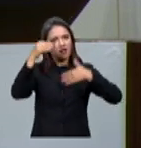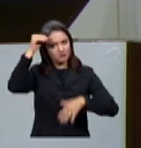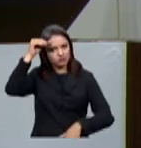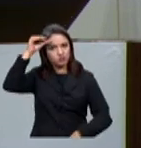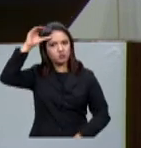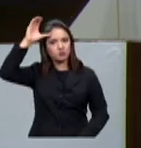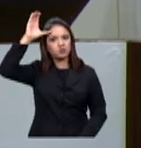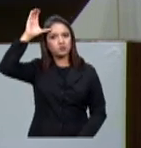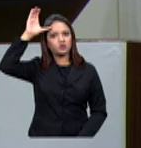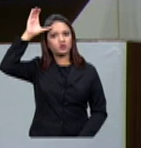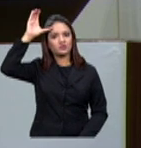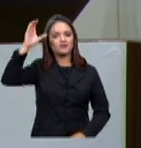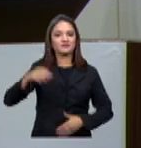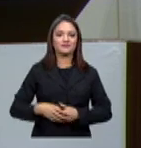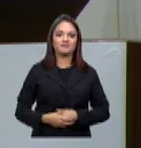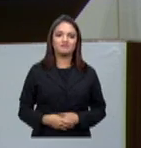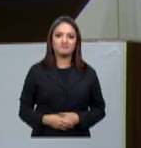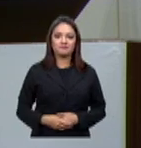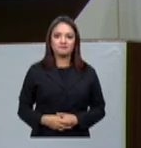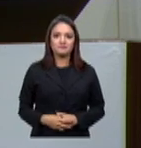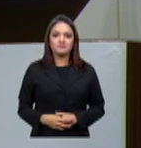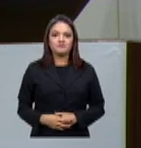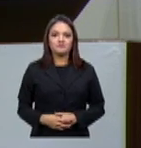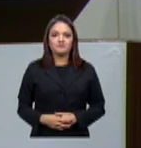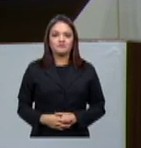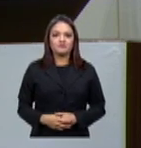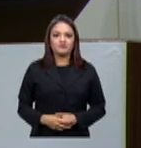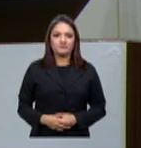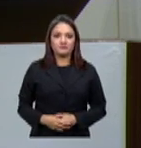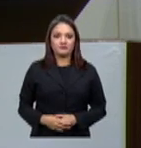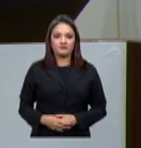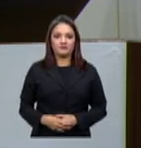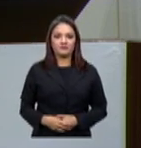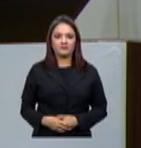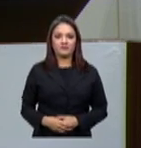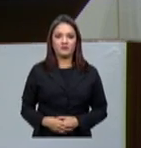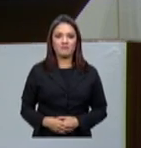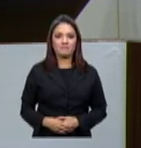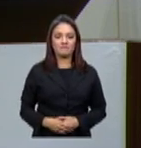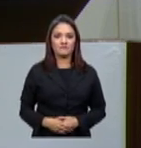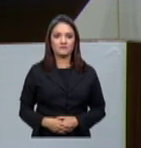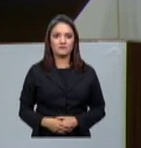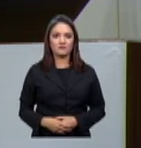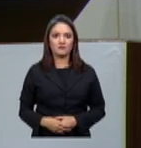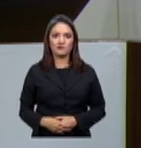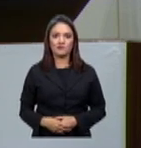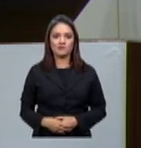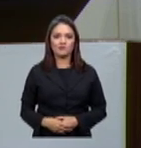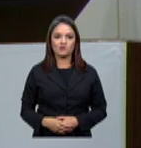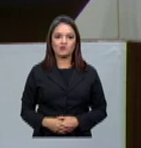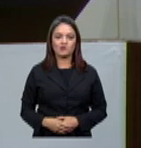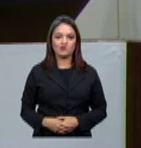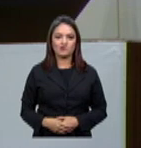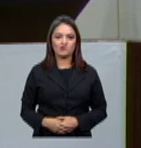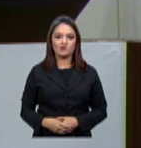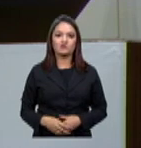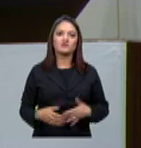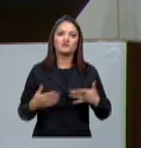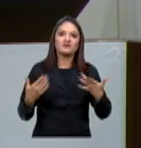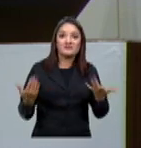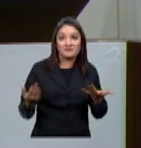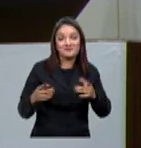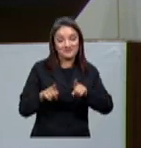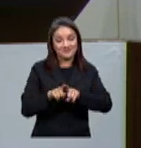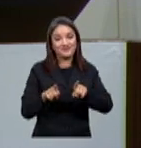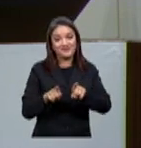presente na época em que também para dar um um tom digamos mais